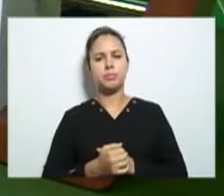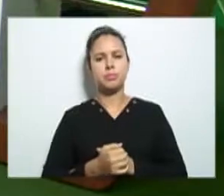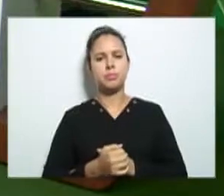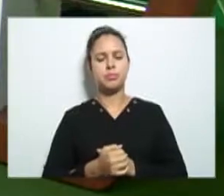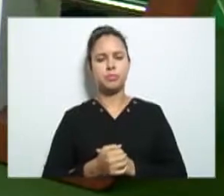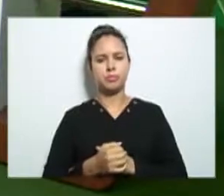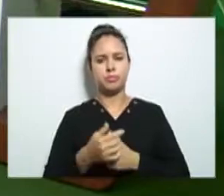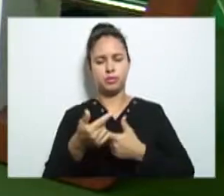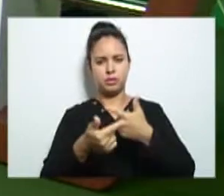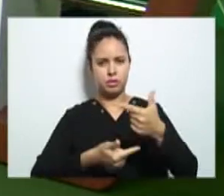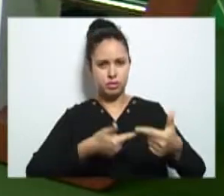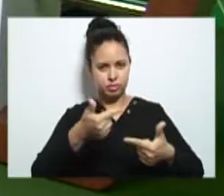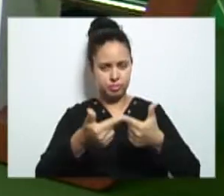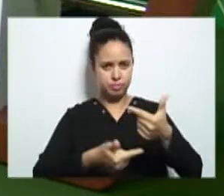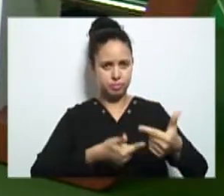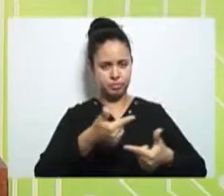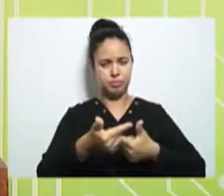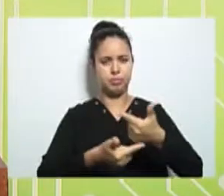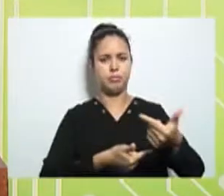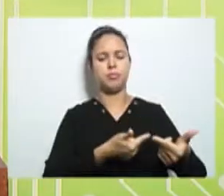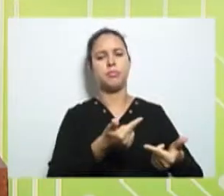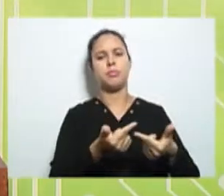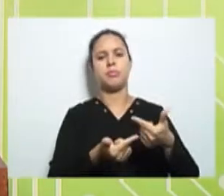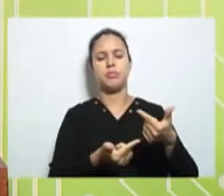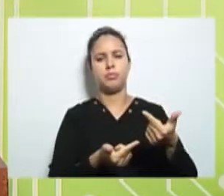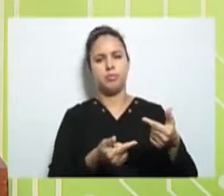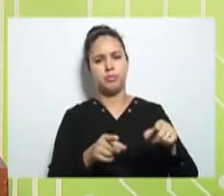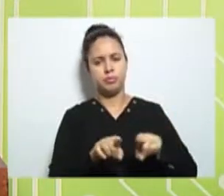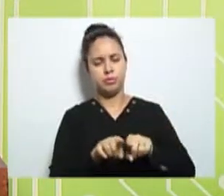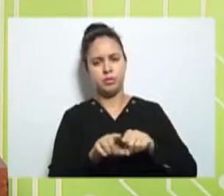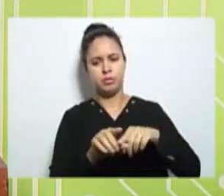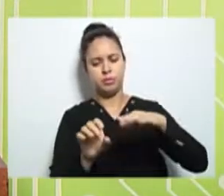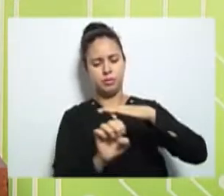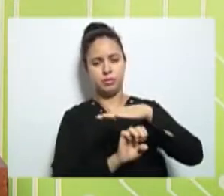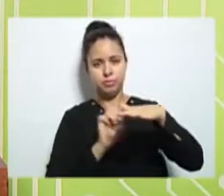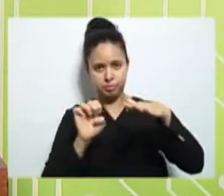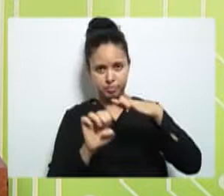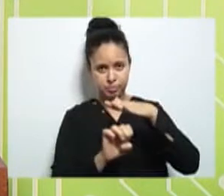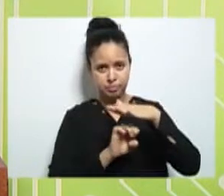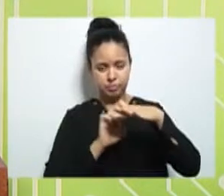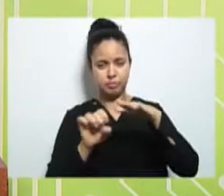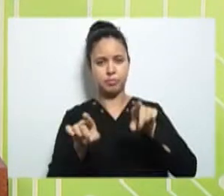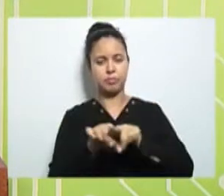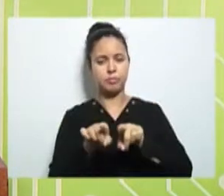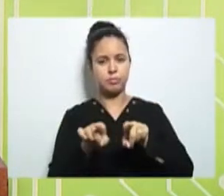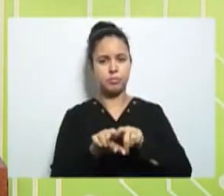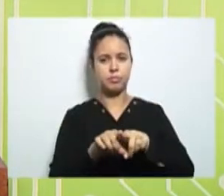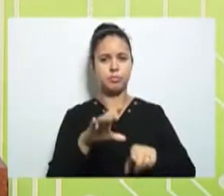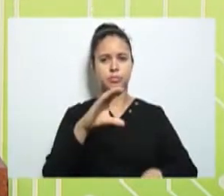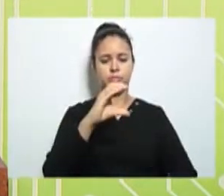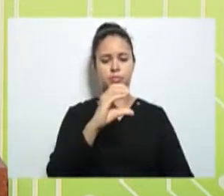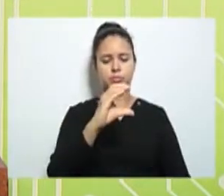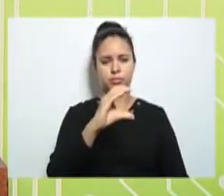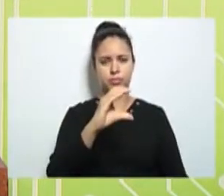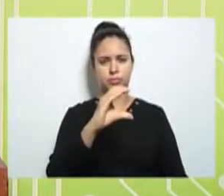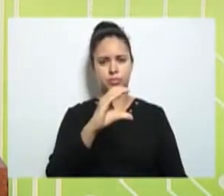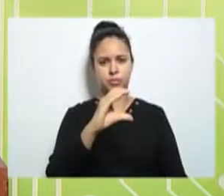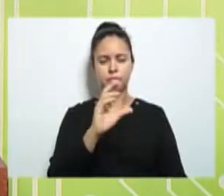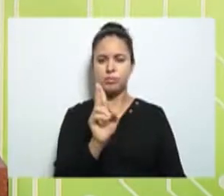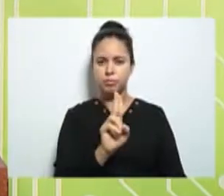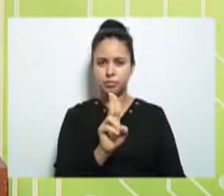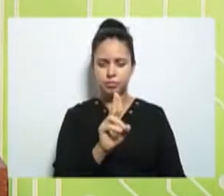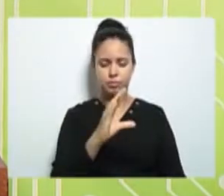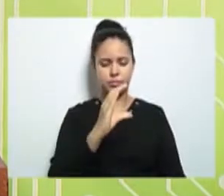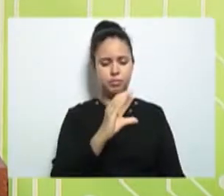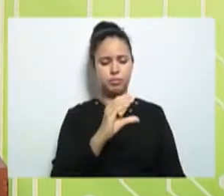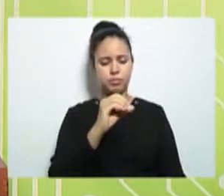de trabalho, a gente tem na empresa, sua cooperativa com certeza vai ter uma estação dessa de trabalho,